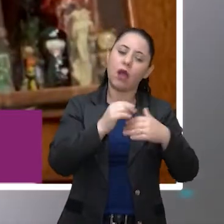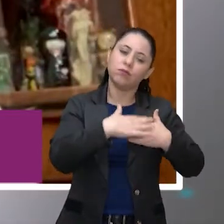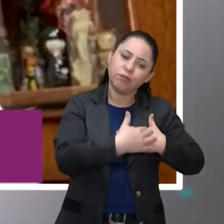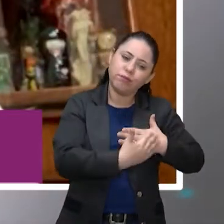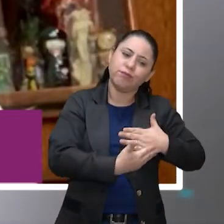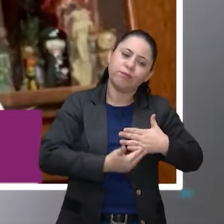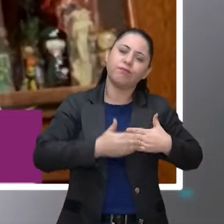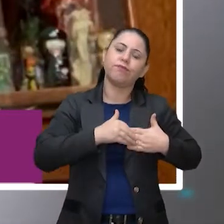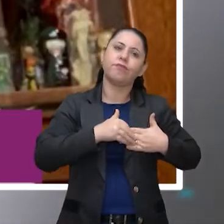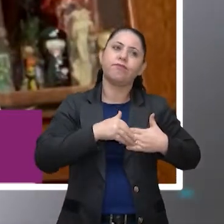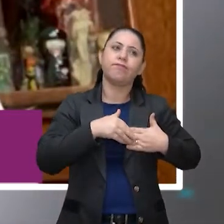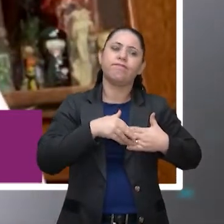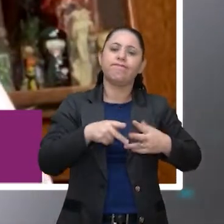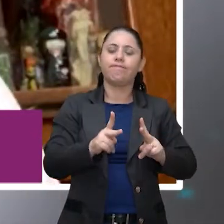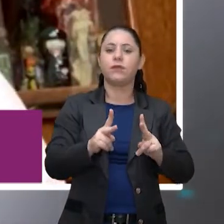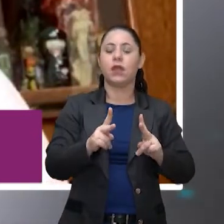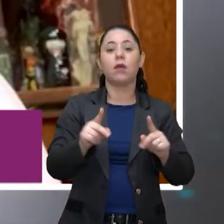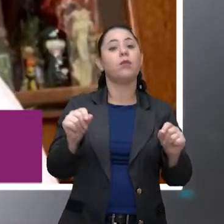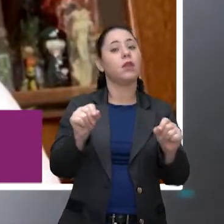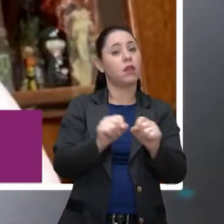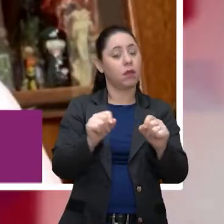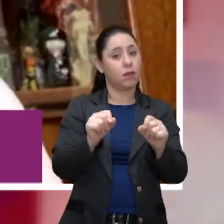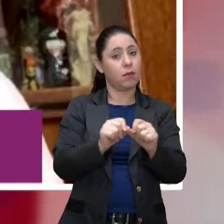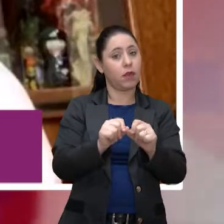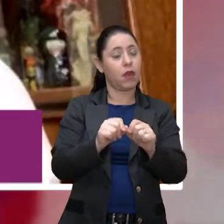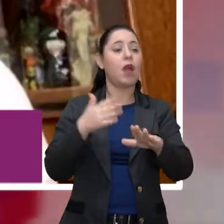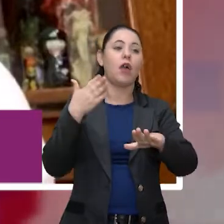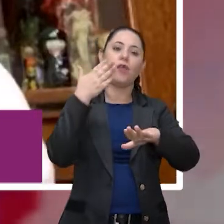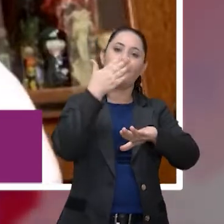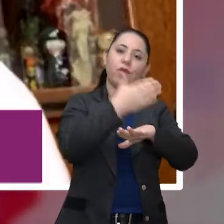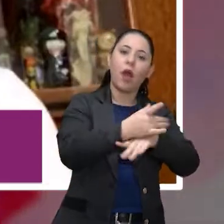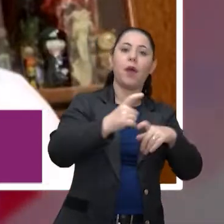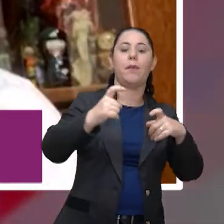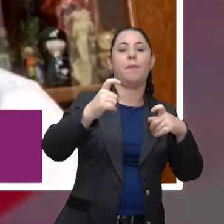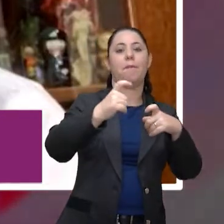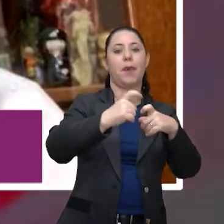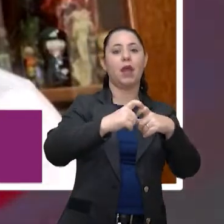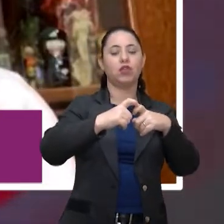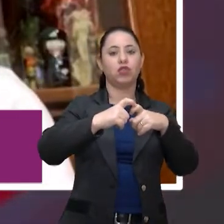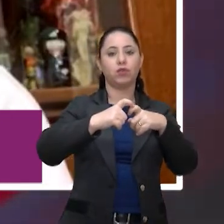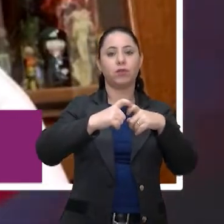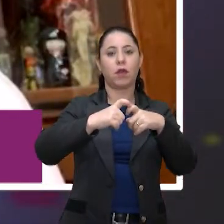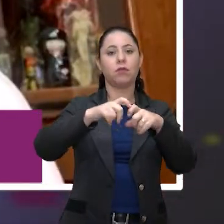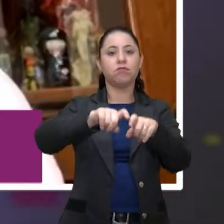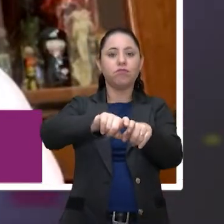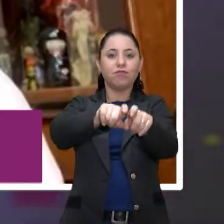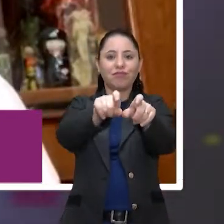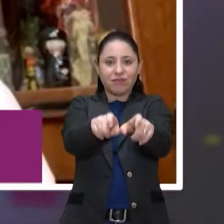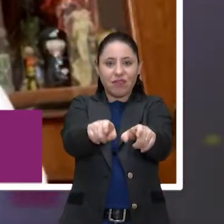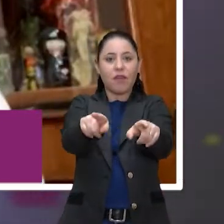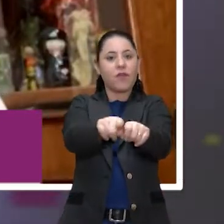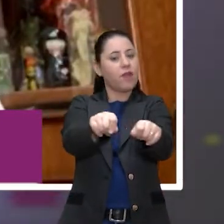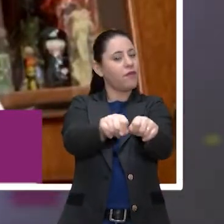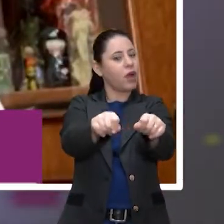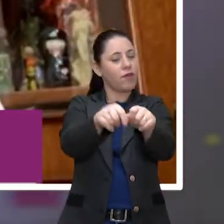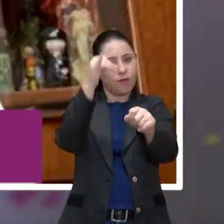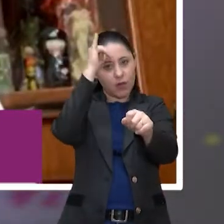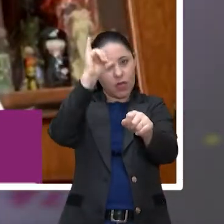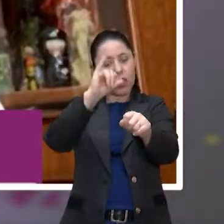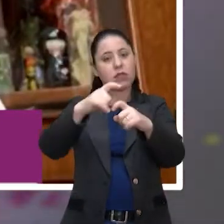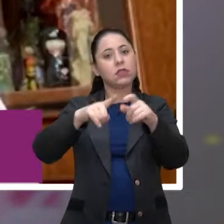um autoexame, por exemplo, ela vai também ao mastologista, ao ginecologista, ela faz seus exames